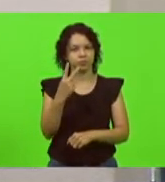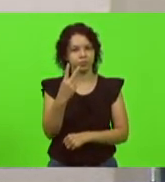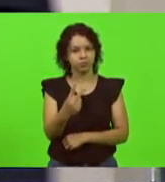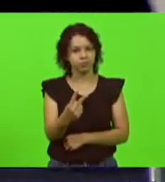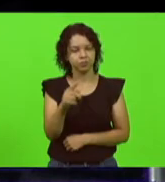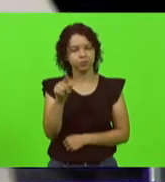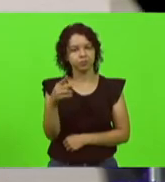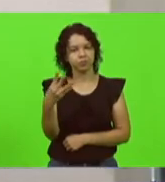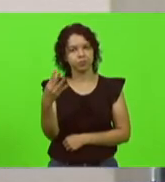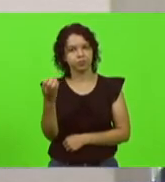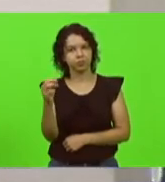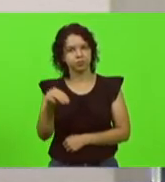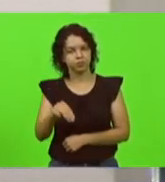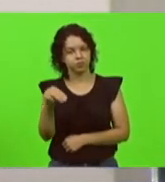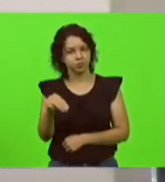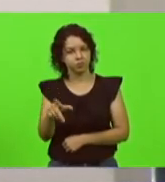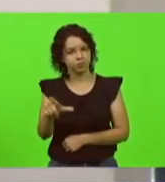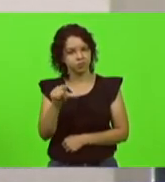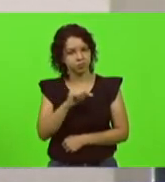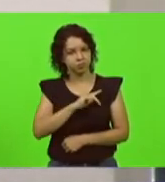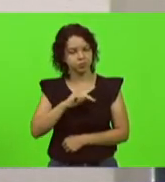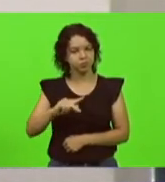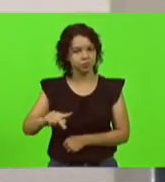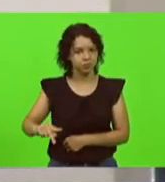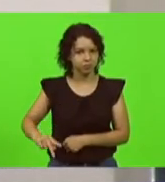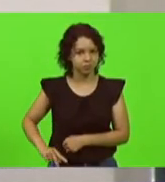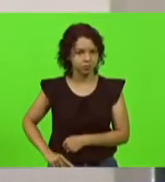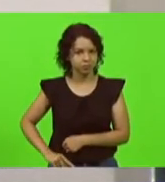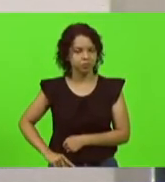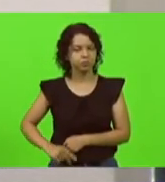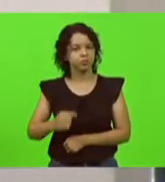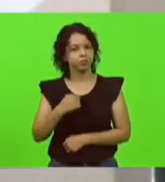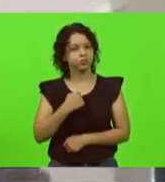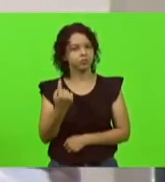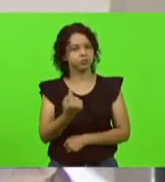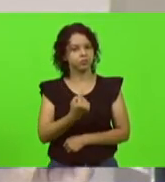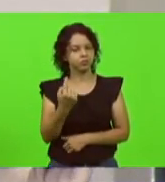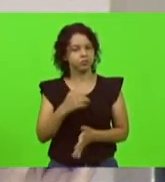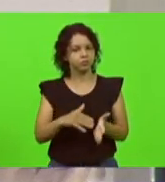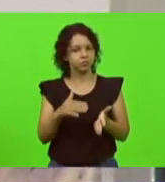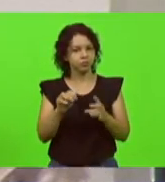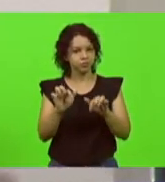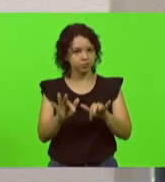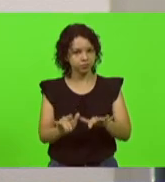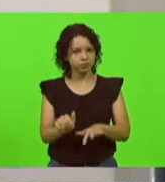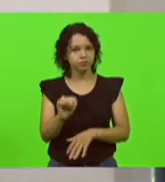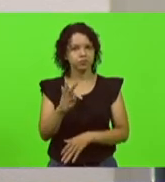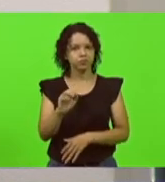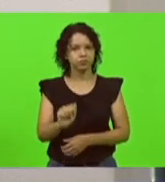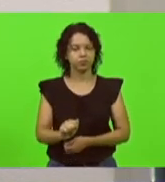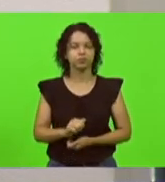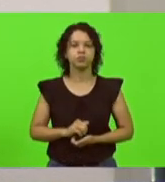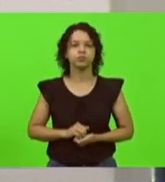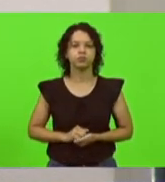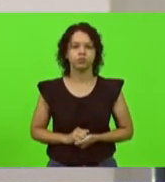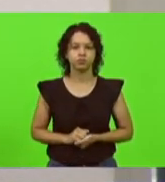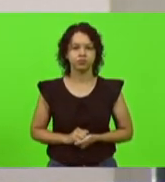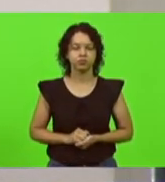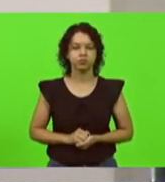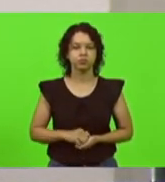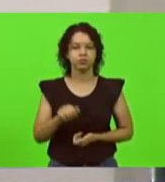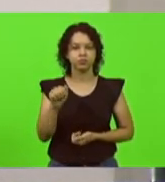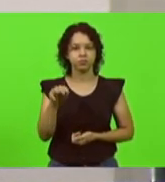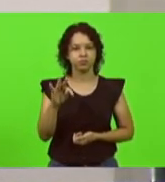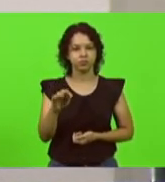para a eleição do cargo de presidente deste poder. Para constar, eu, primeiro secretário, lavrei a presente ata. Ata da